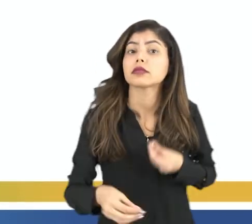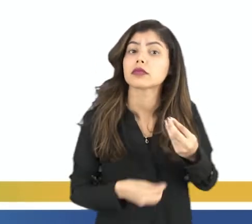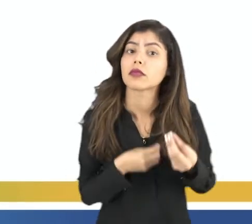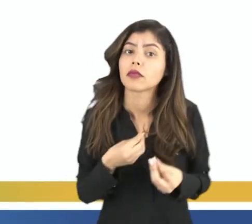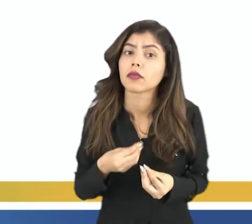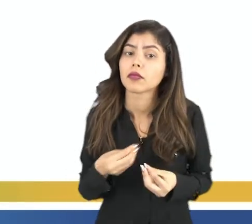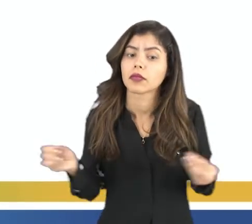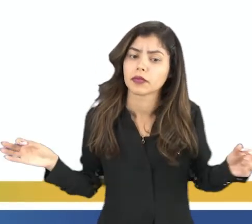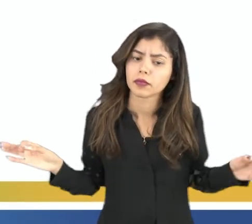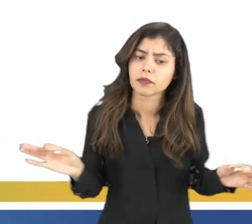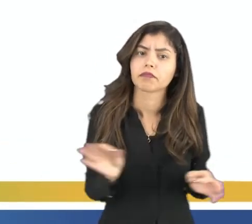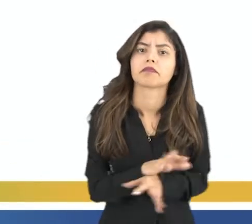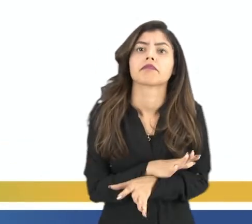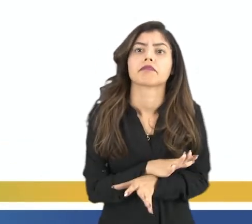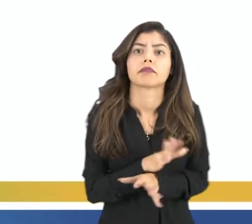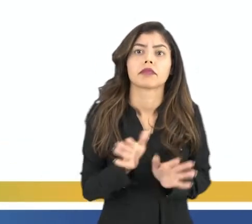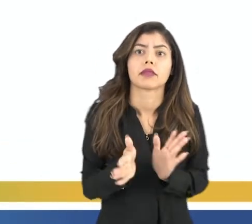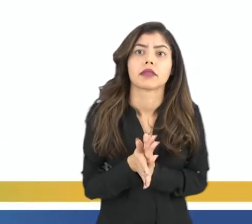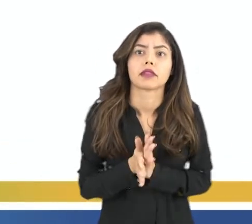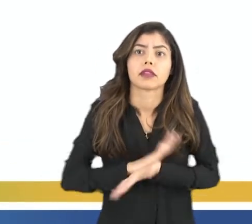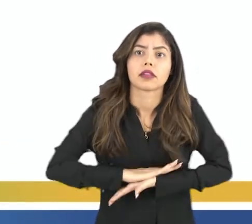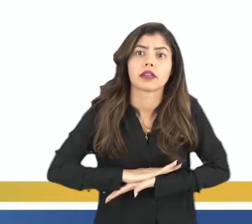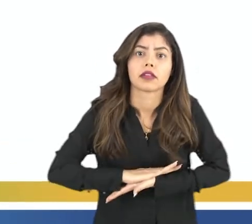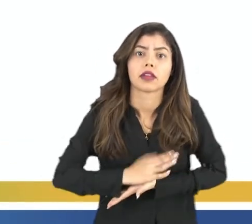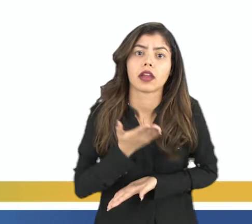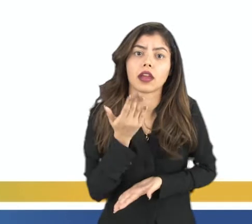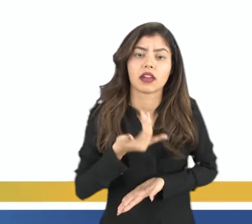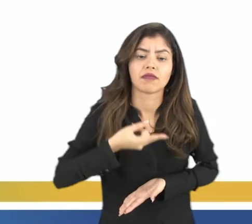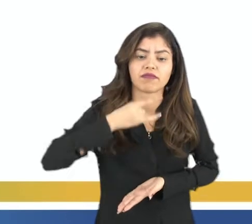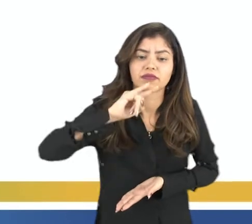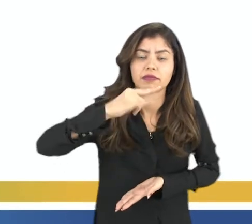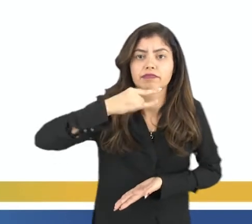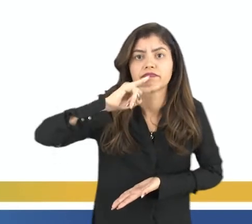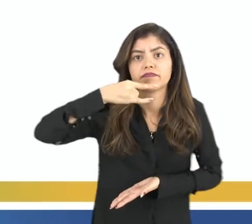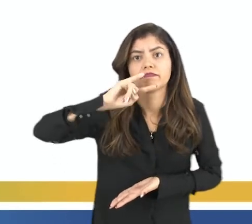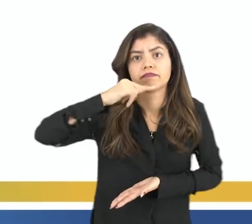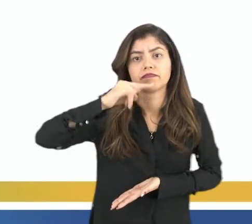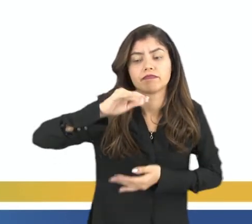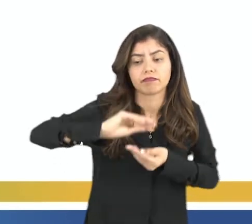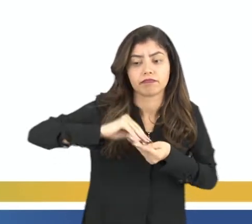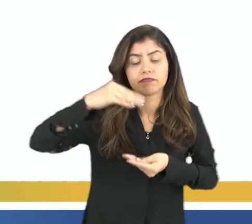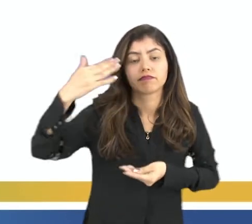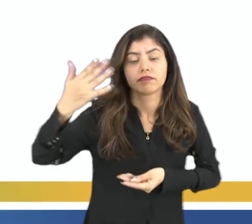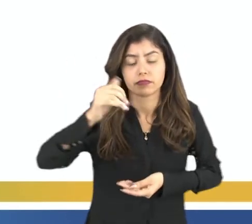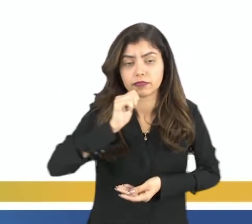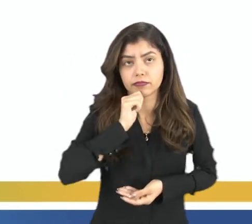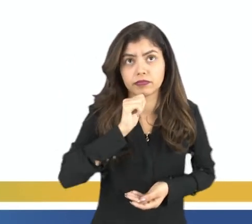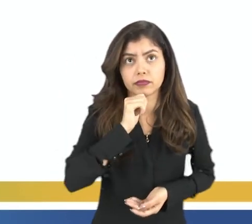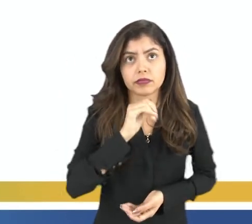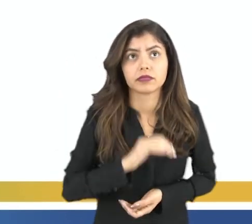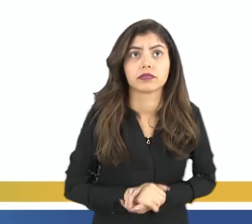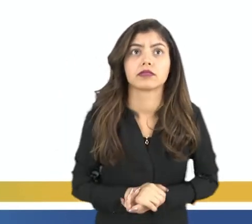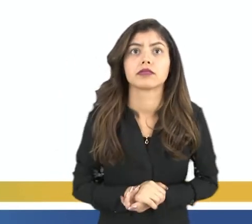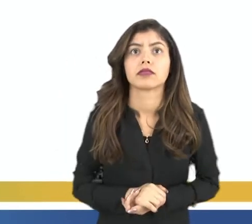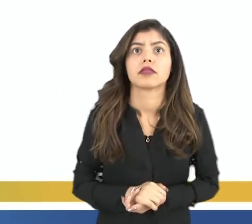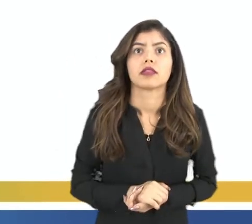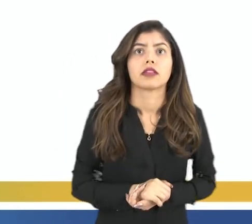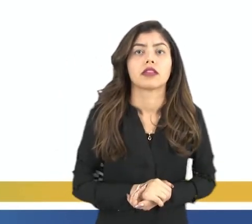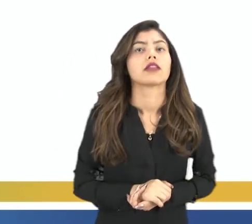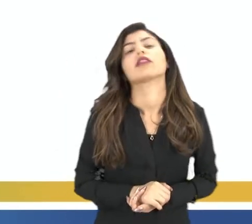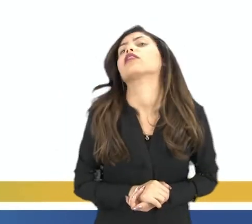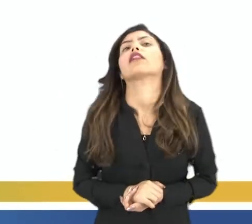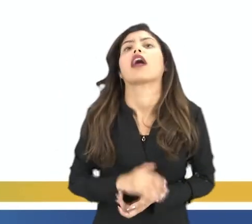se destruindo, é isso que quer dizer. Ela bebe demais, né? Além da conta. Esse too much é quando algo está